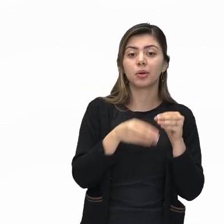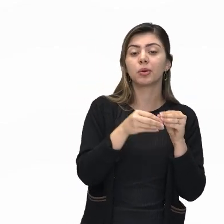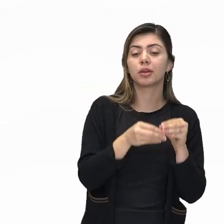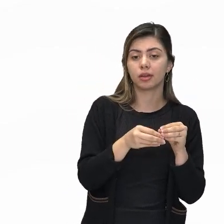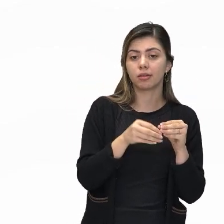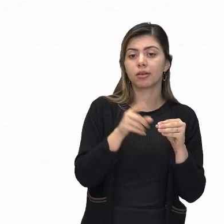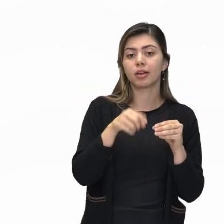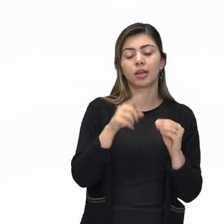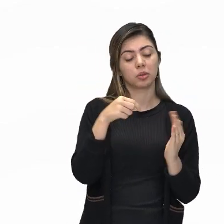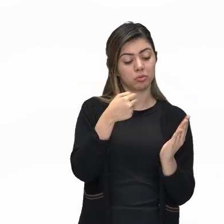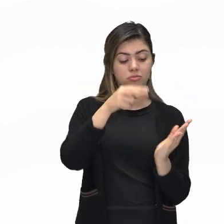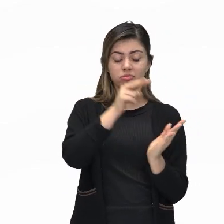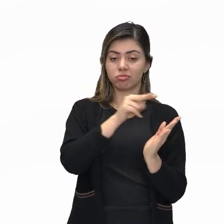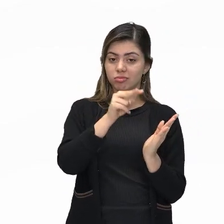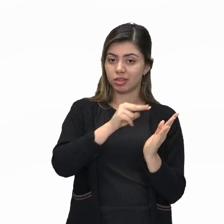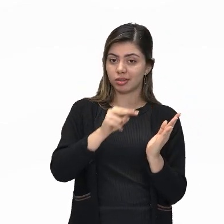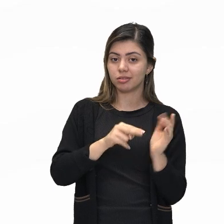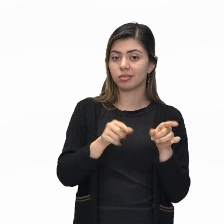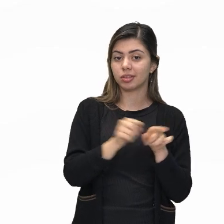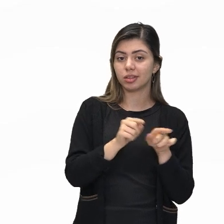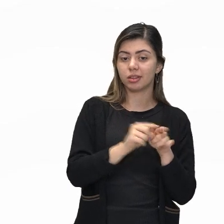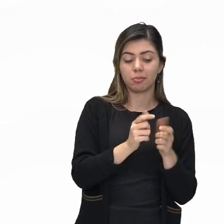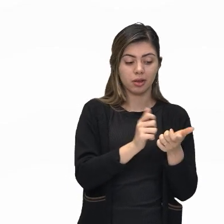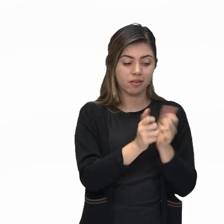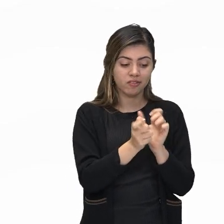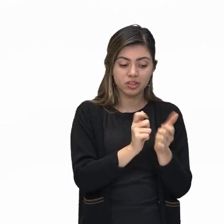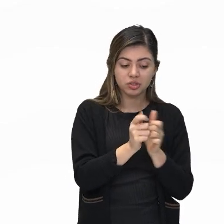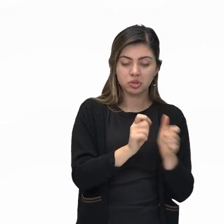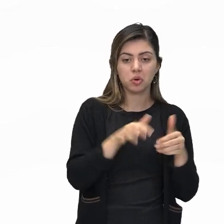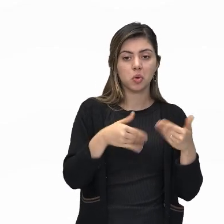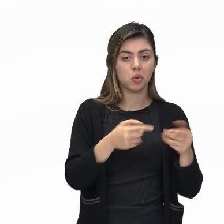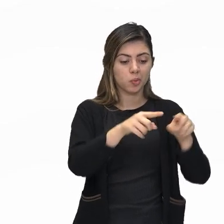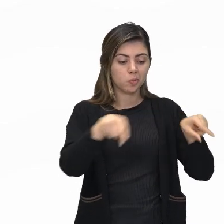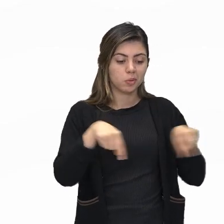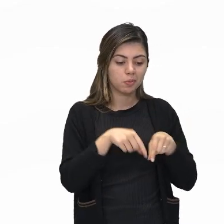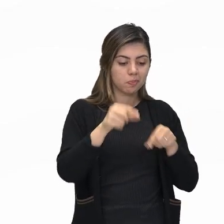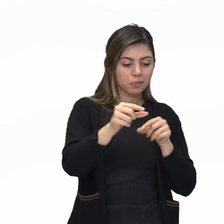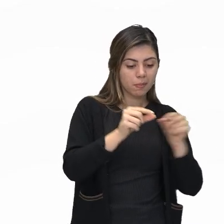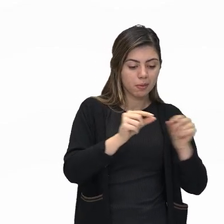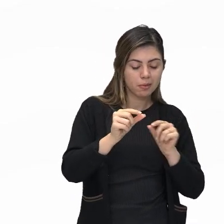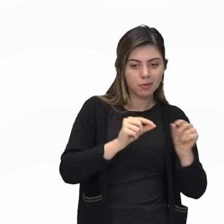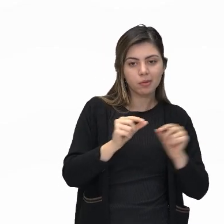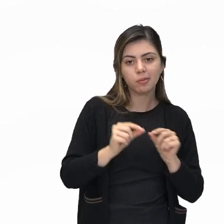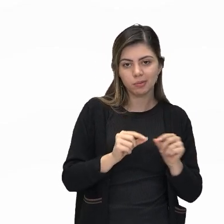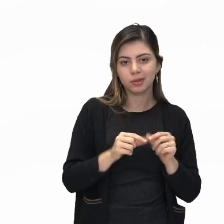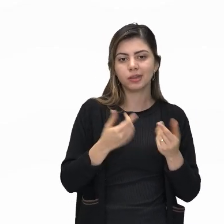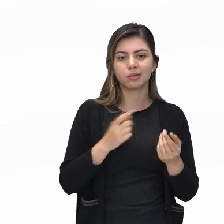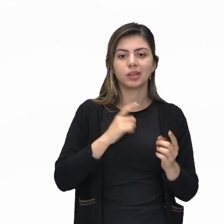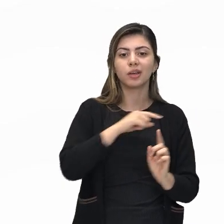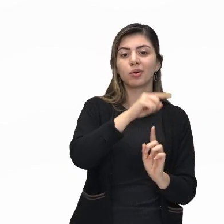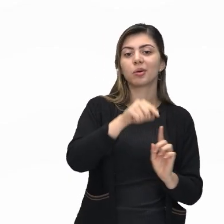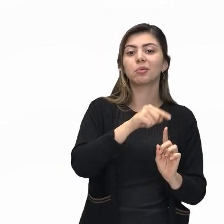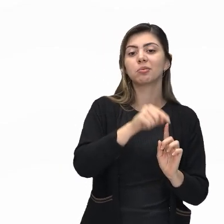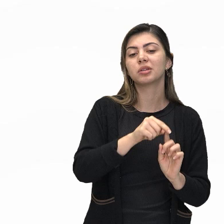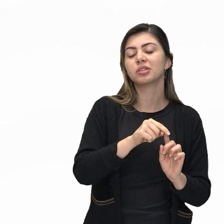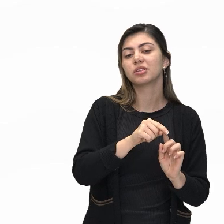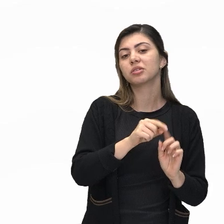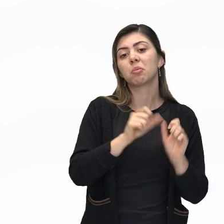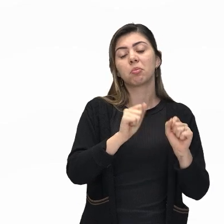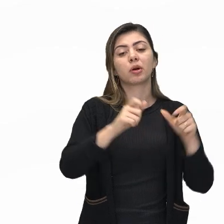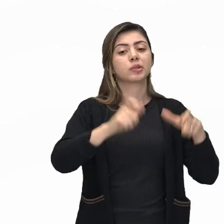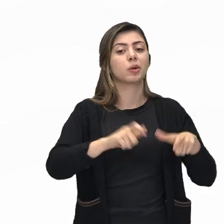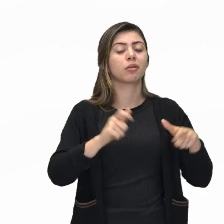caso da leitura e dos jogos de videogame ou tabuleiros, incluídos como propostas de parques,